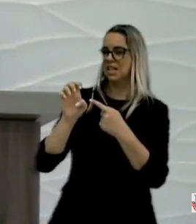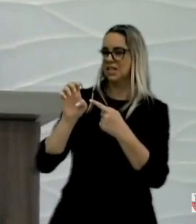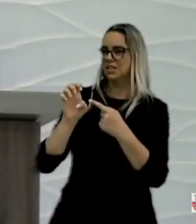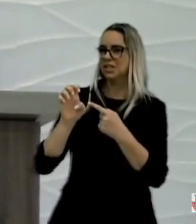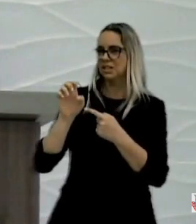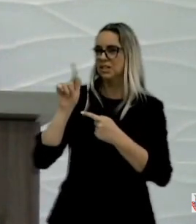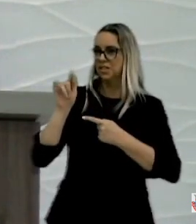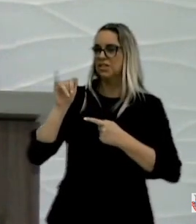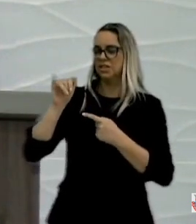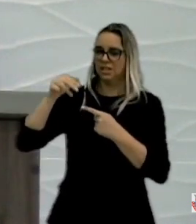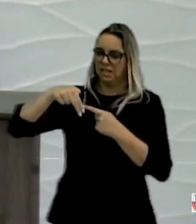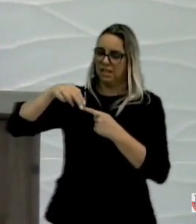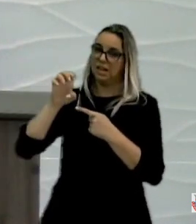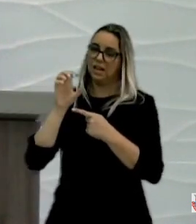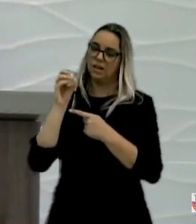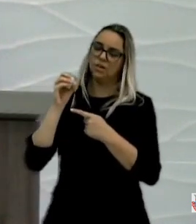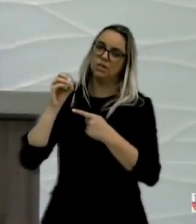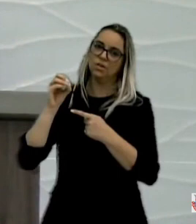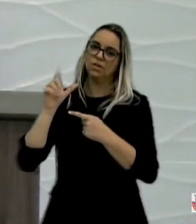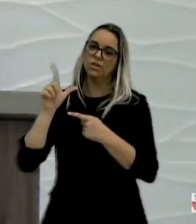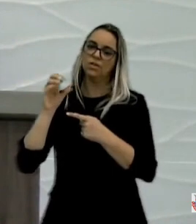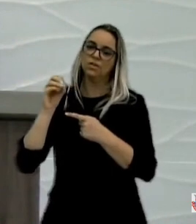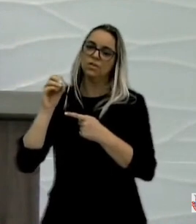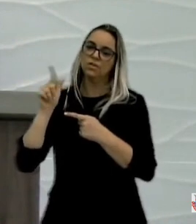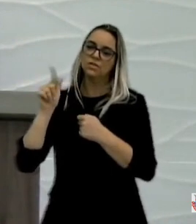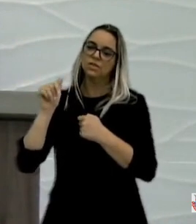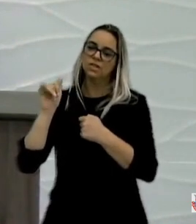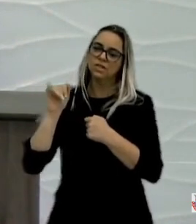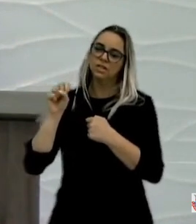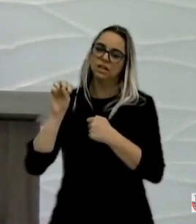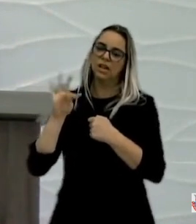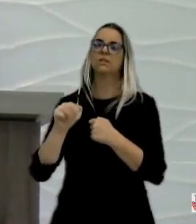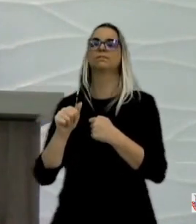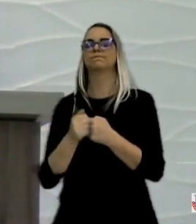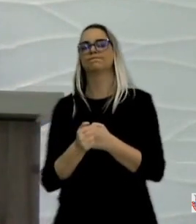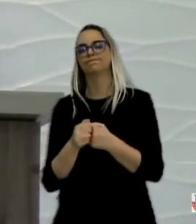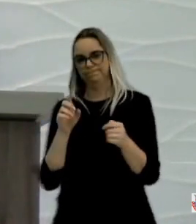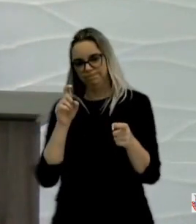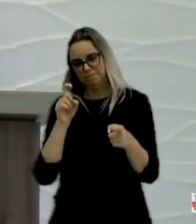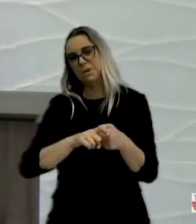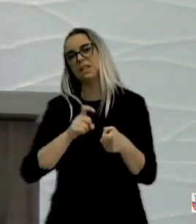só é uma consulta, tem que ter um acompanhamento. Hoje a gente tem a